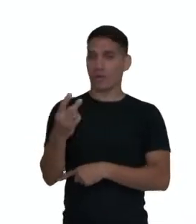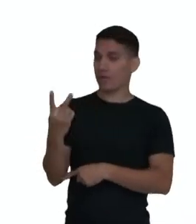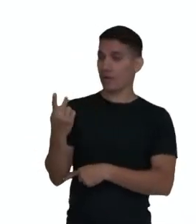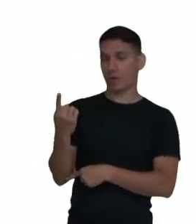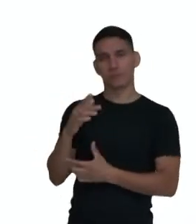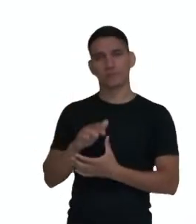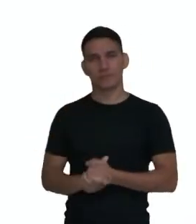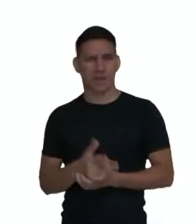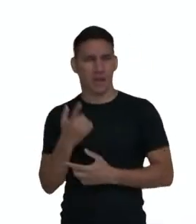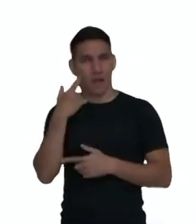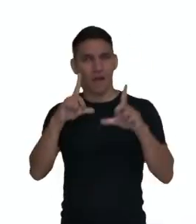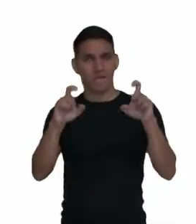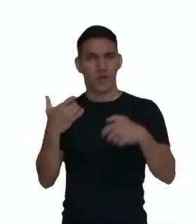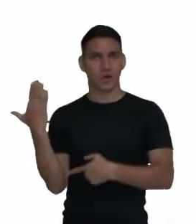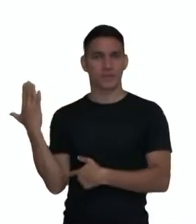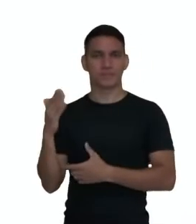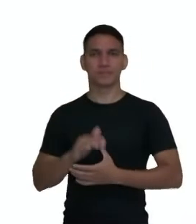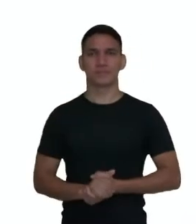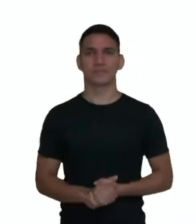entrevistada.